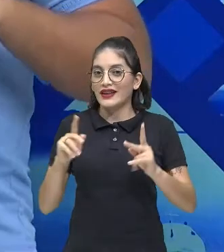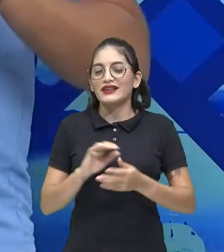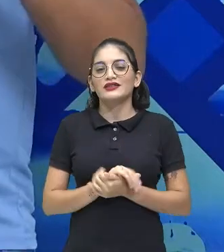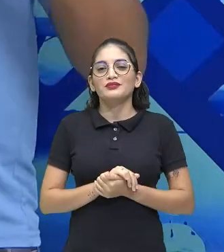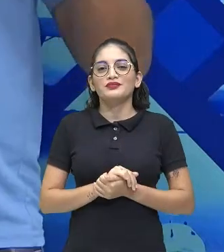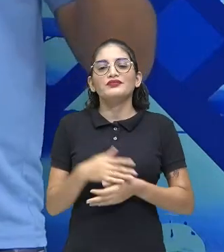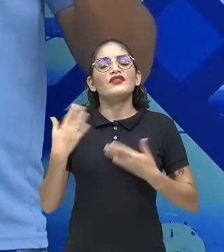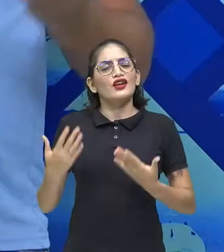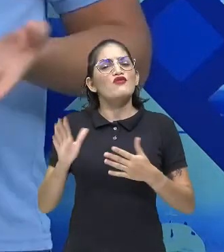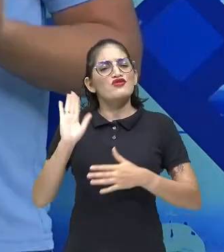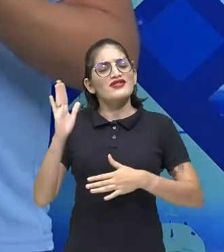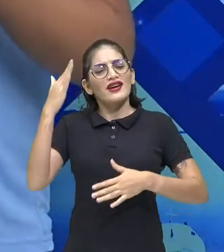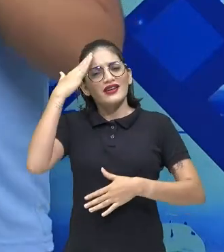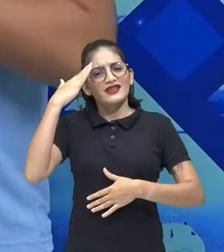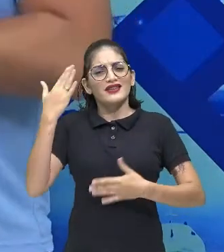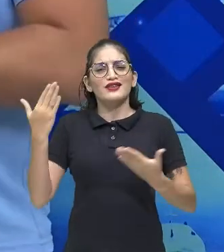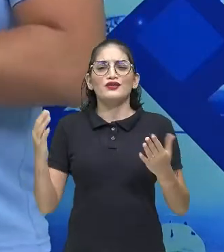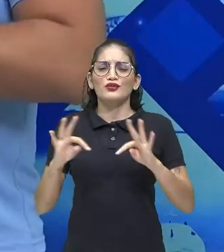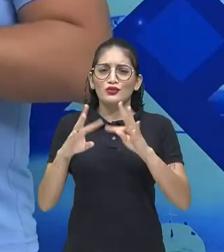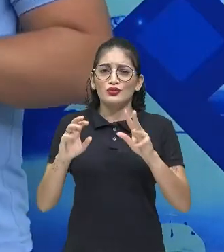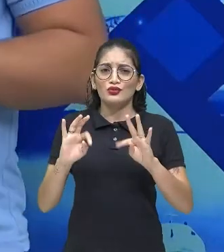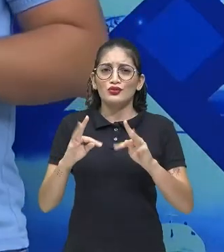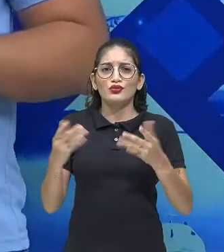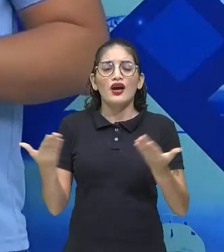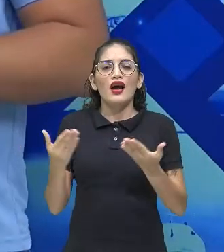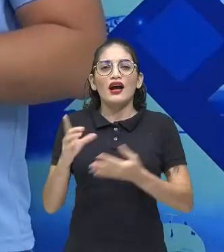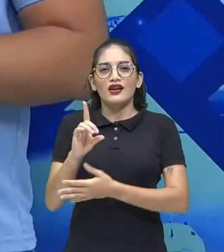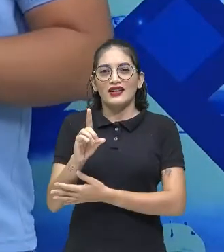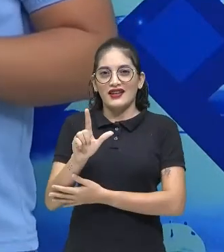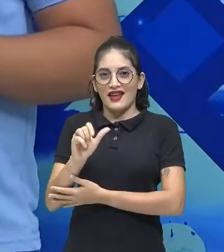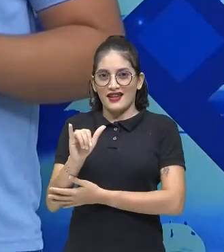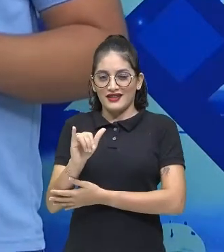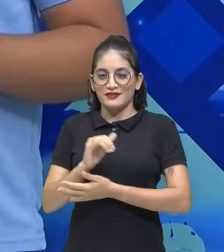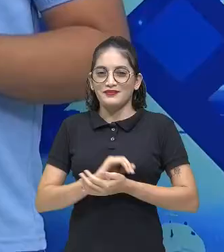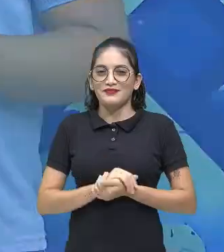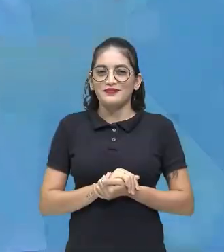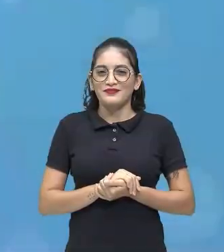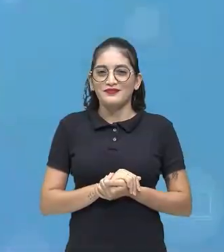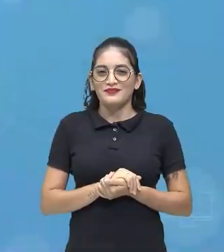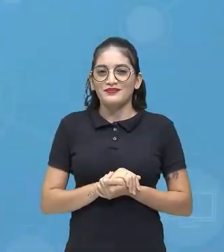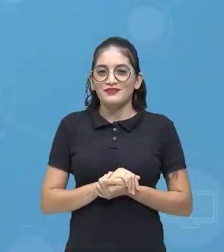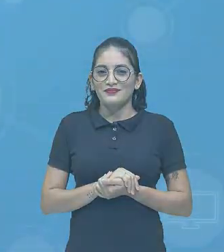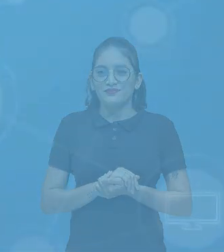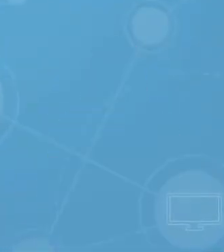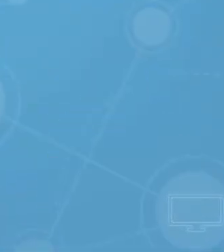Então, já que compreendemos tudo isso, está na hora do nosso exercício.